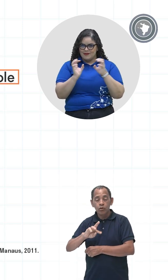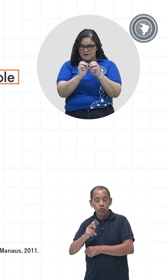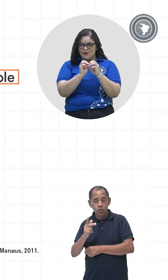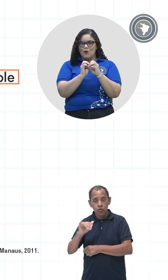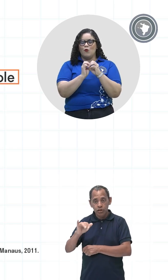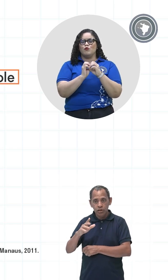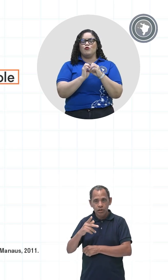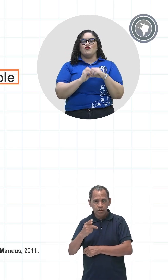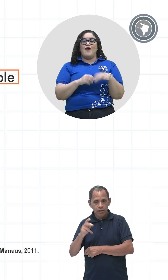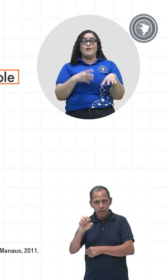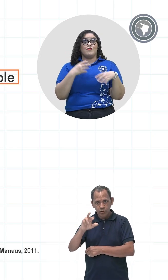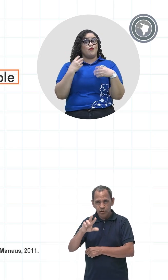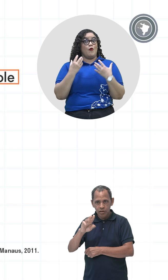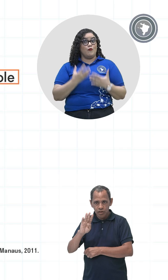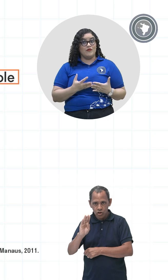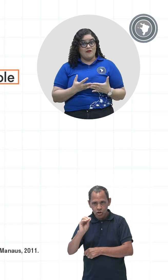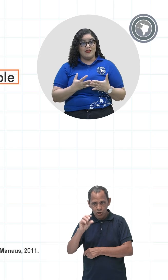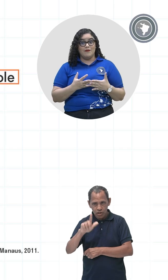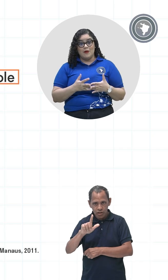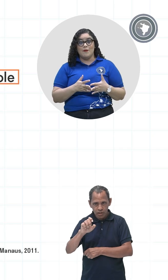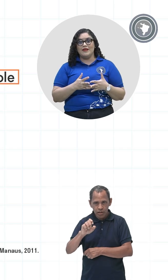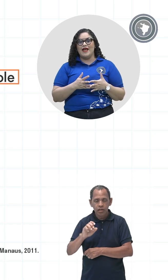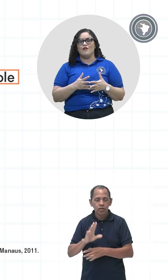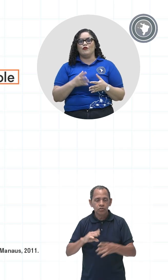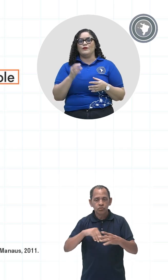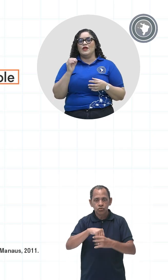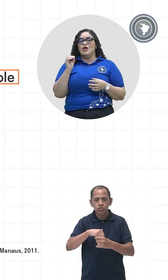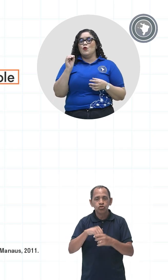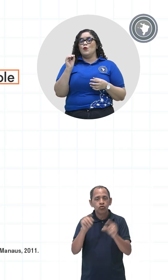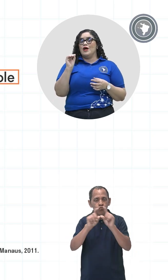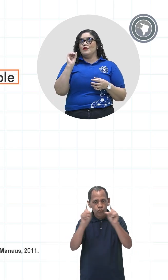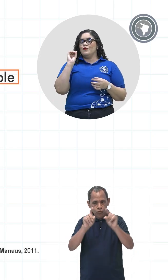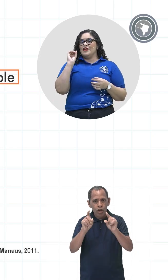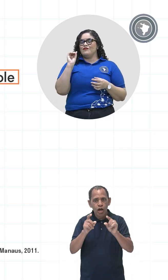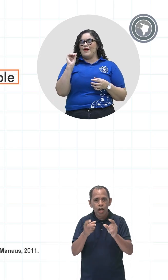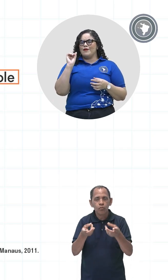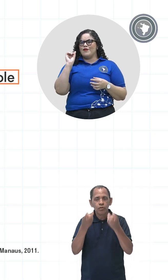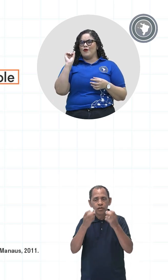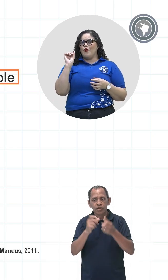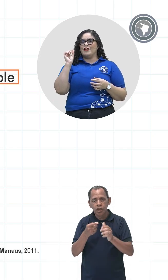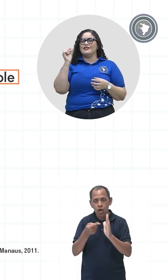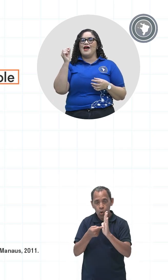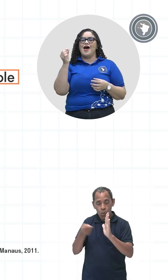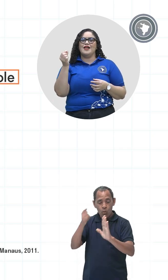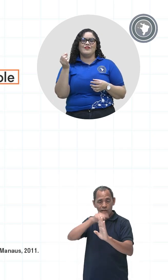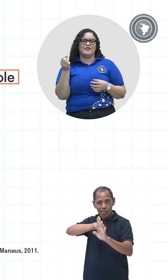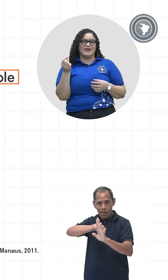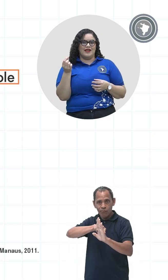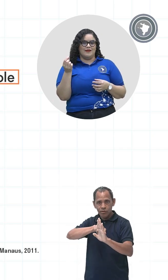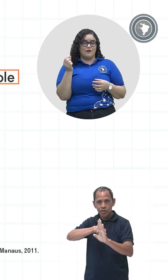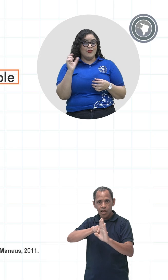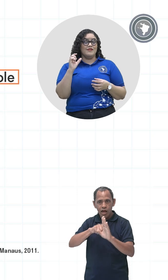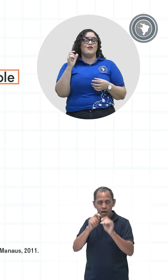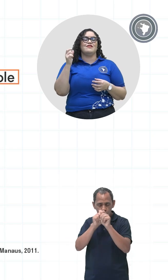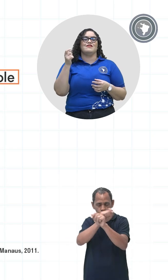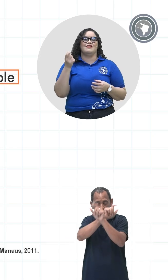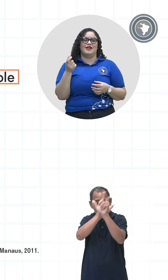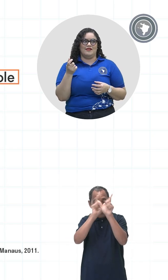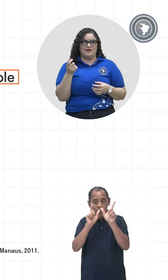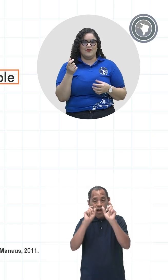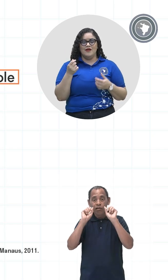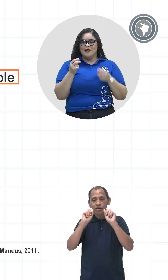dentro desse mesmo conjunto de versos, a gente pode observar também uma metáfora, quando ele fala de acordar estrelas. O que são